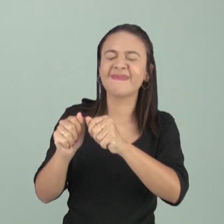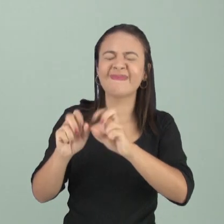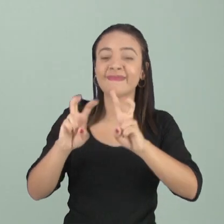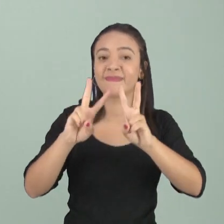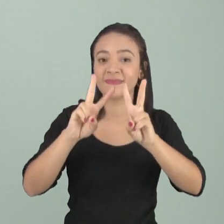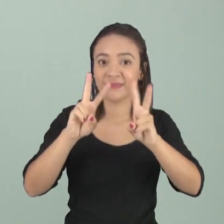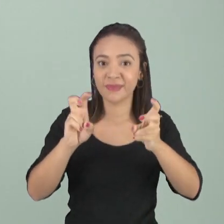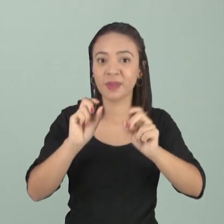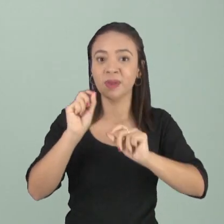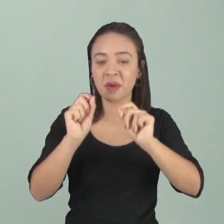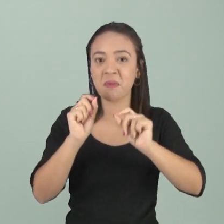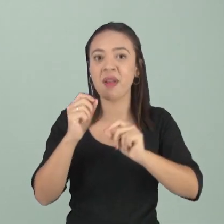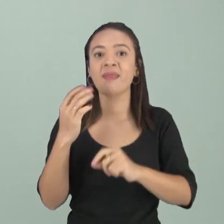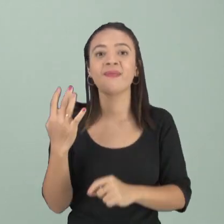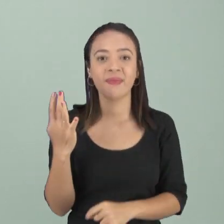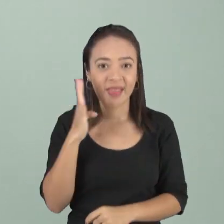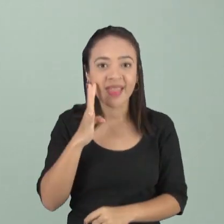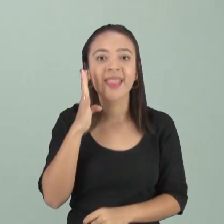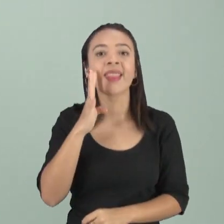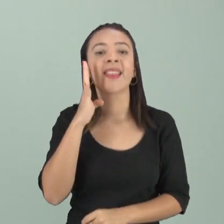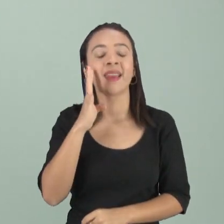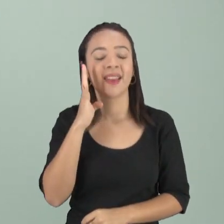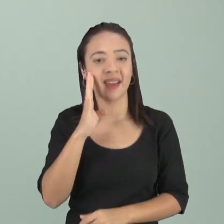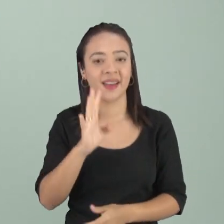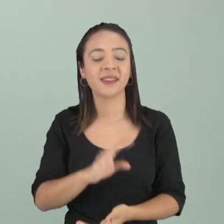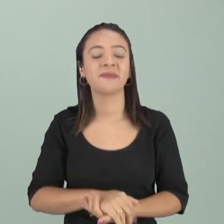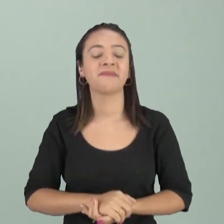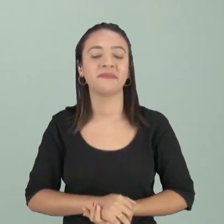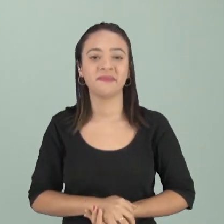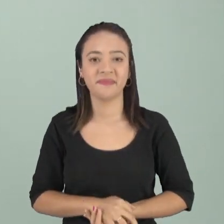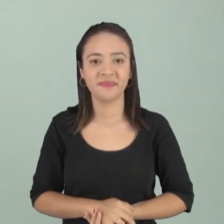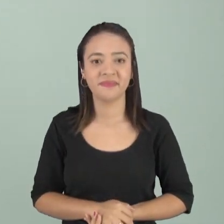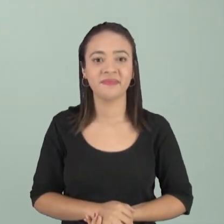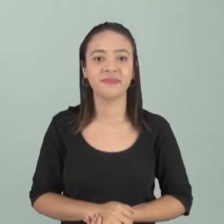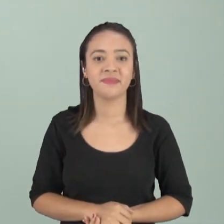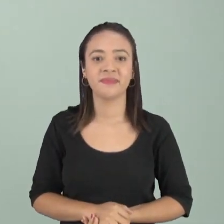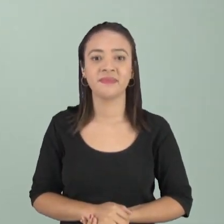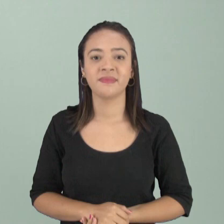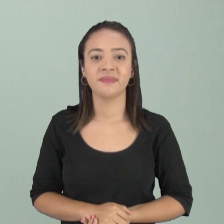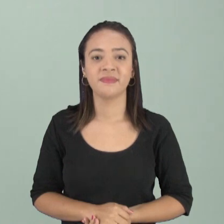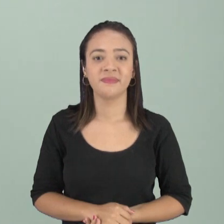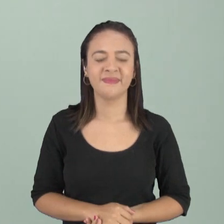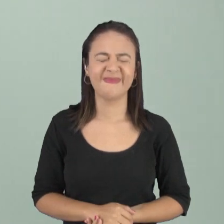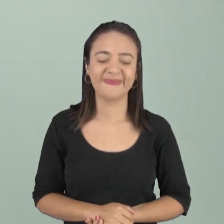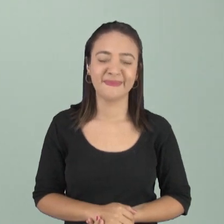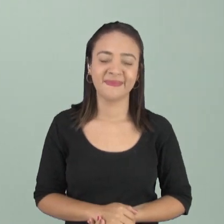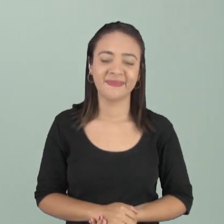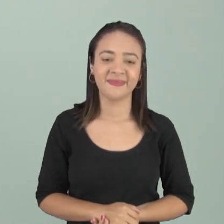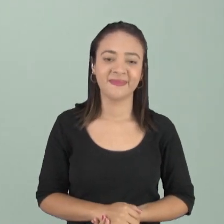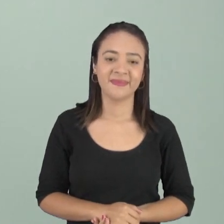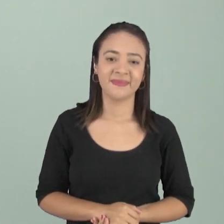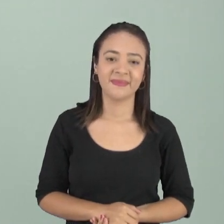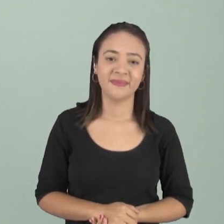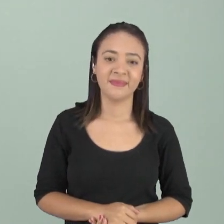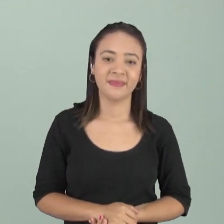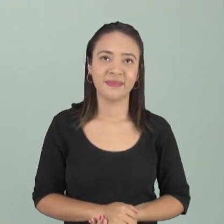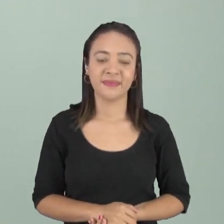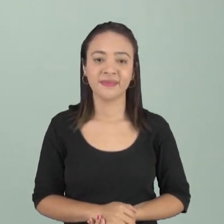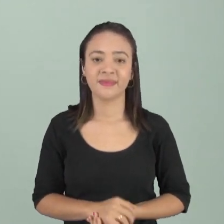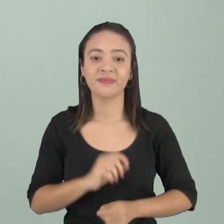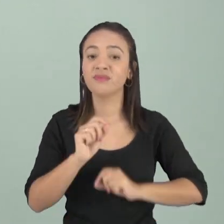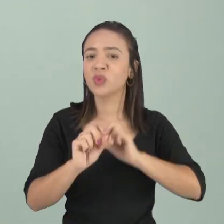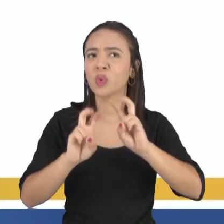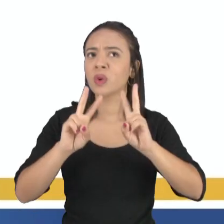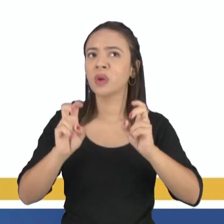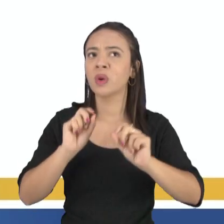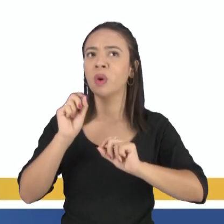tema bastante interessante, para nós, bem interessante na verdade, não bastante, mas bem interessante, né, que